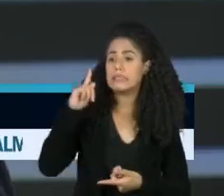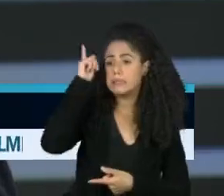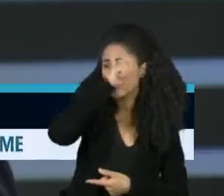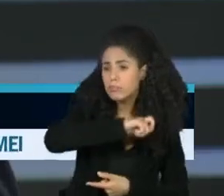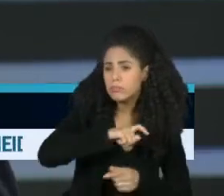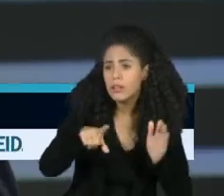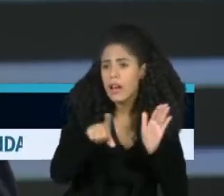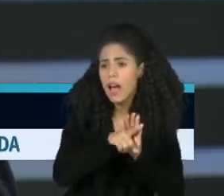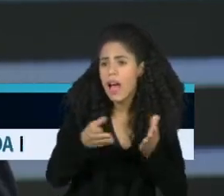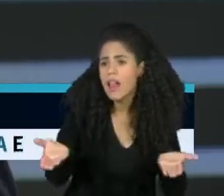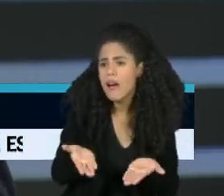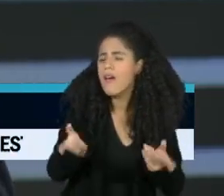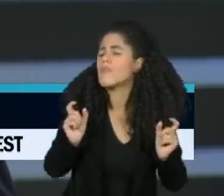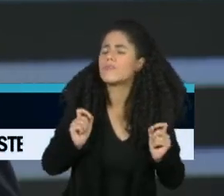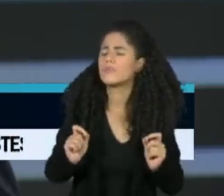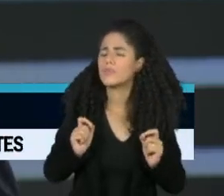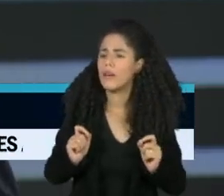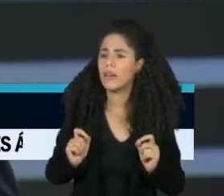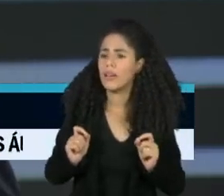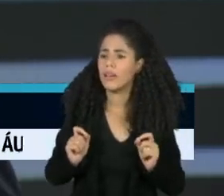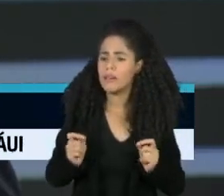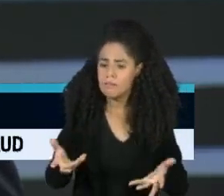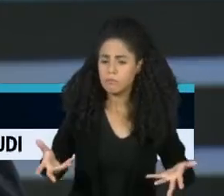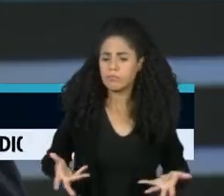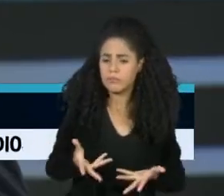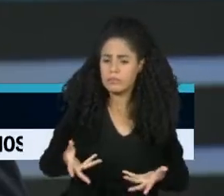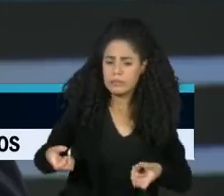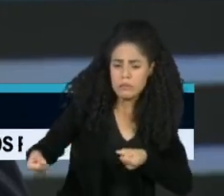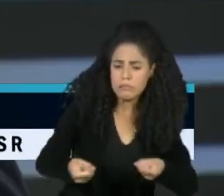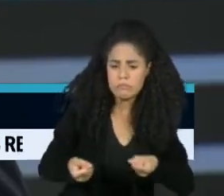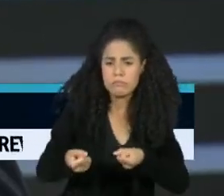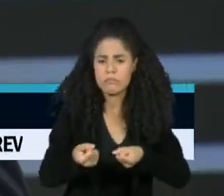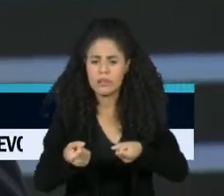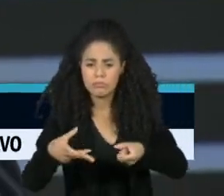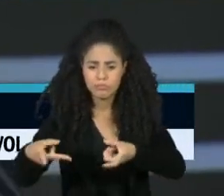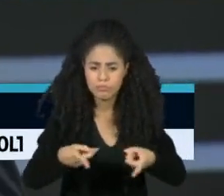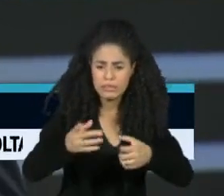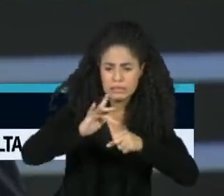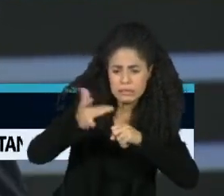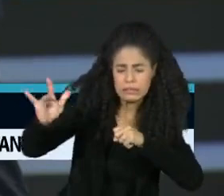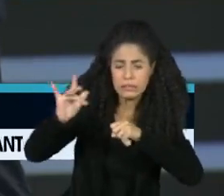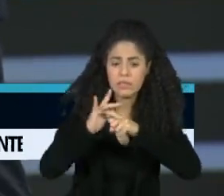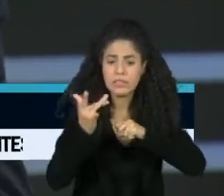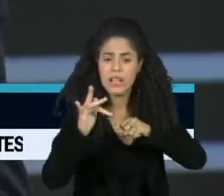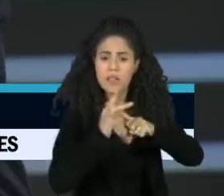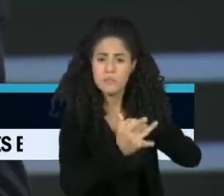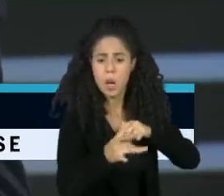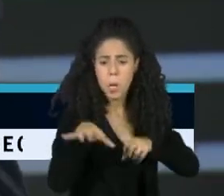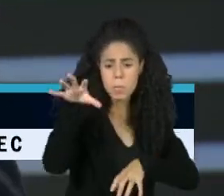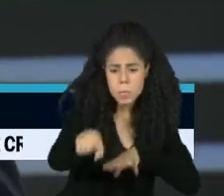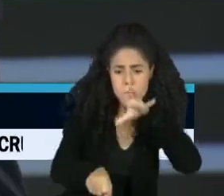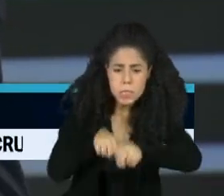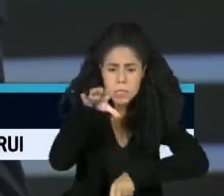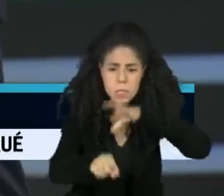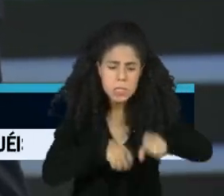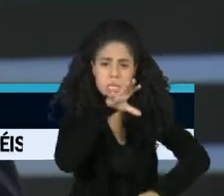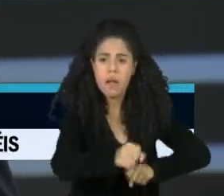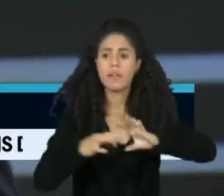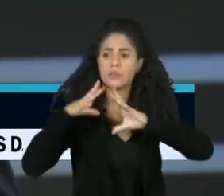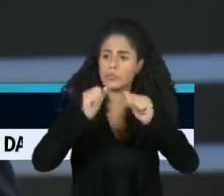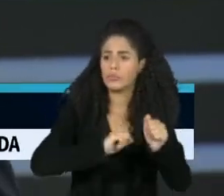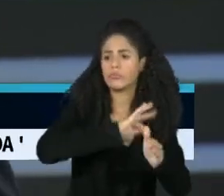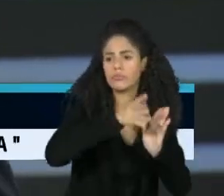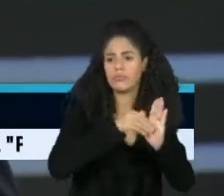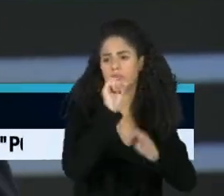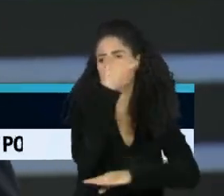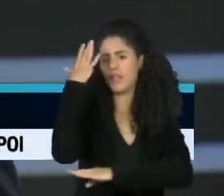descaracterizadas e colocados como se fosse é ações ações de estrangeiros que quisesse de uma forma de outra ocupar a Amazônia usar os índios